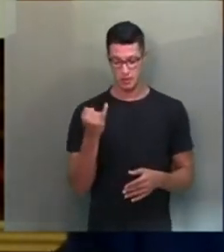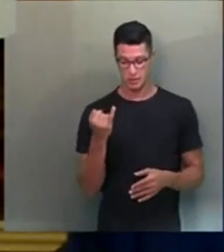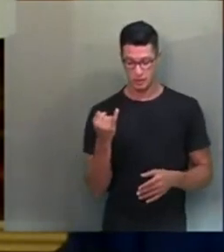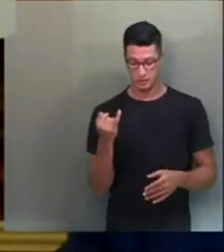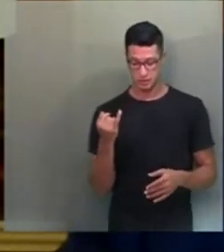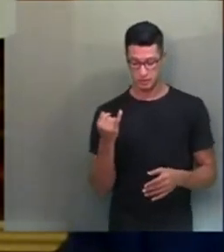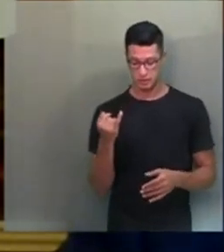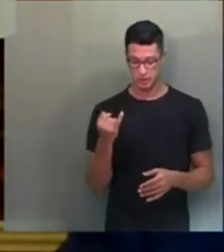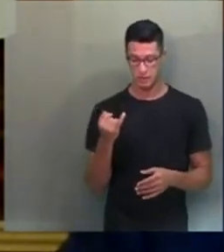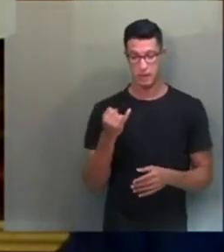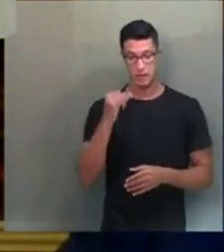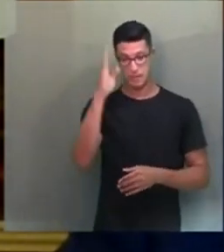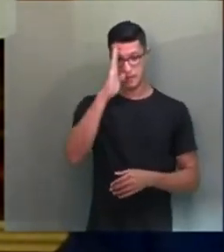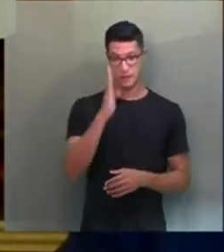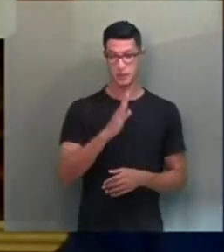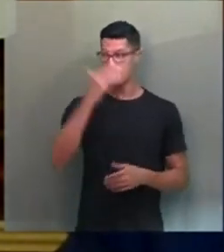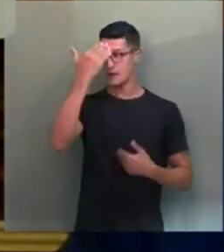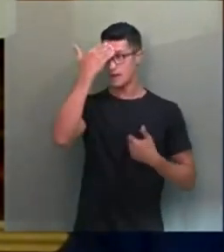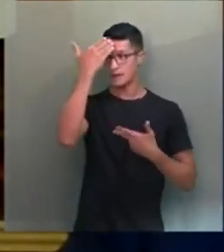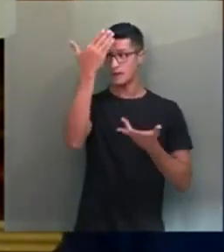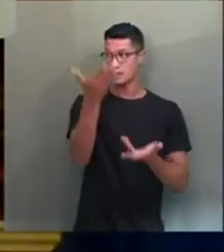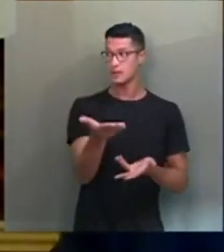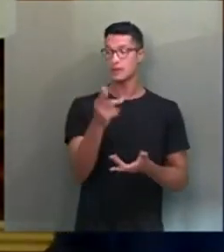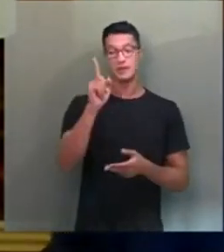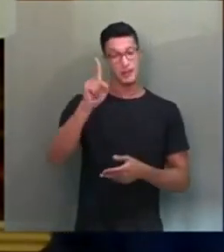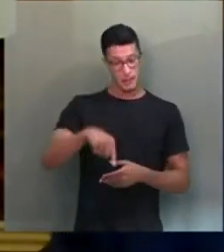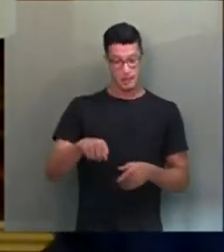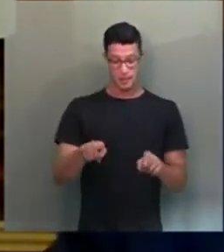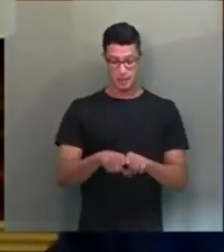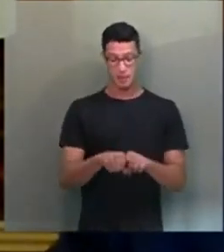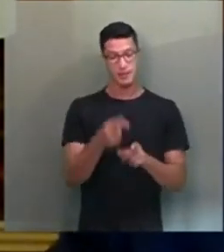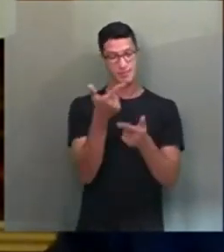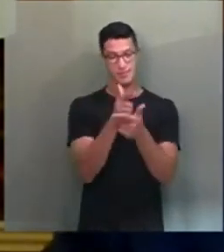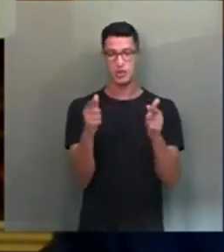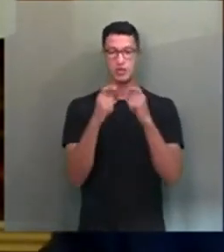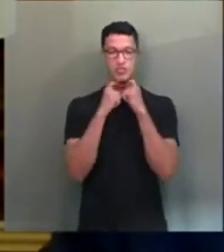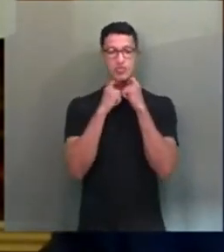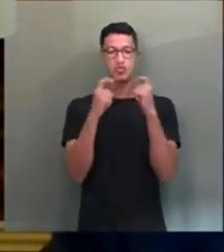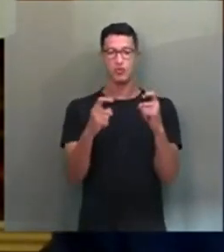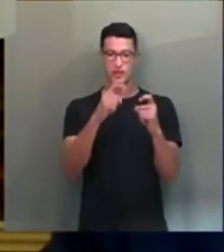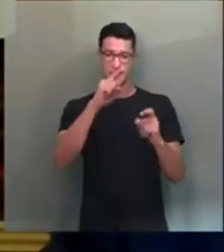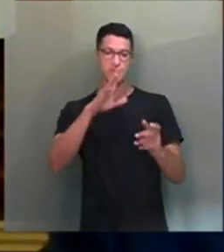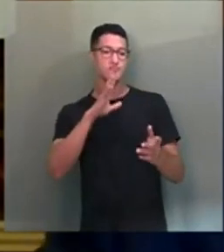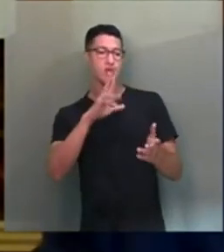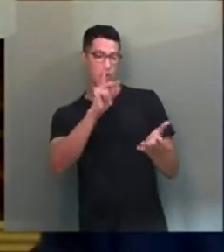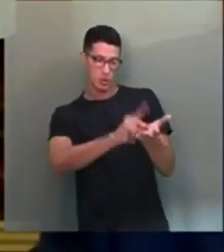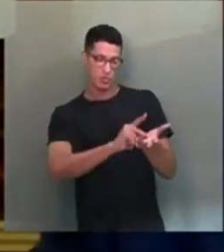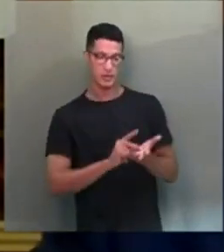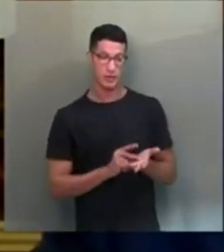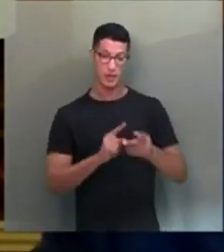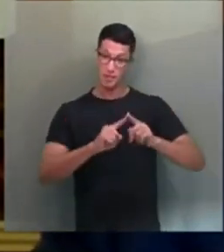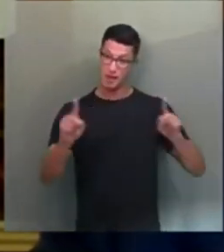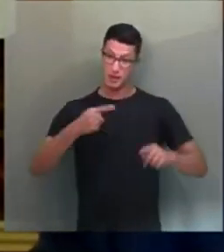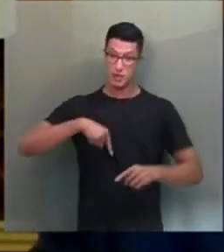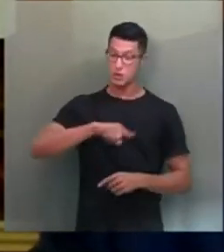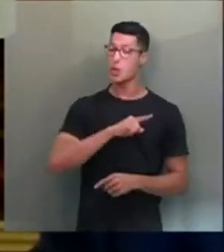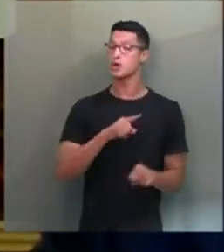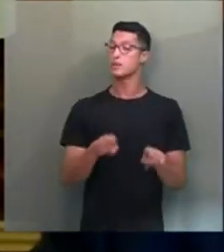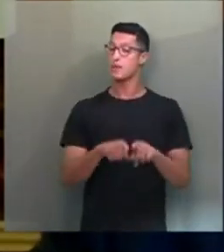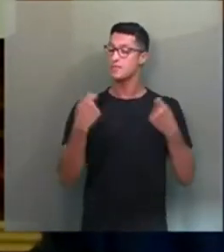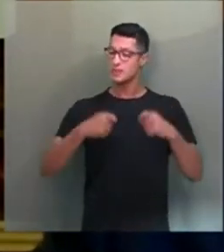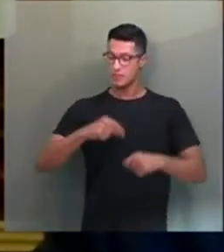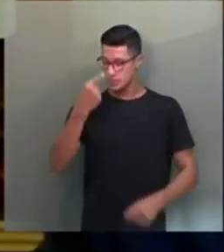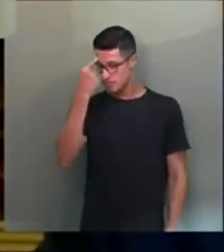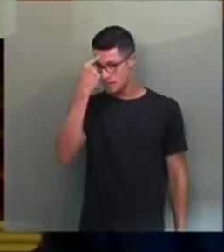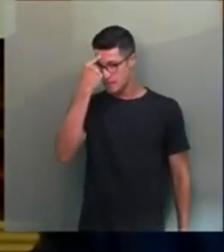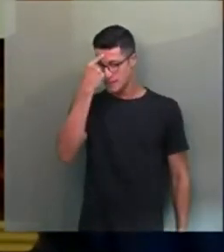o Brasil. Então é gratidão e é, sem dúvida, reconhecimento. Mas nós também temos que